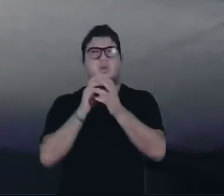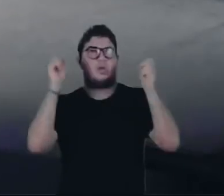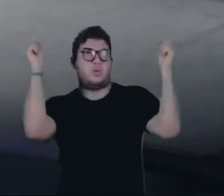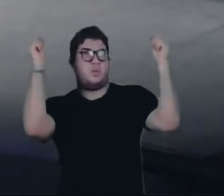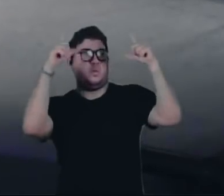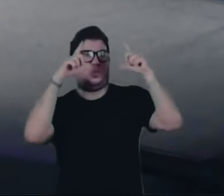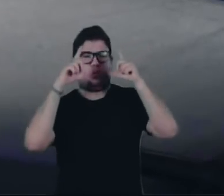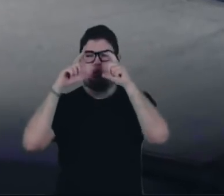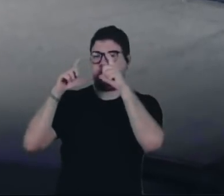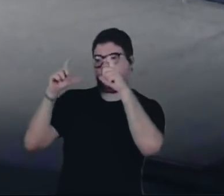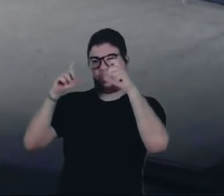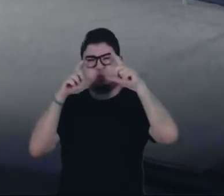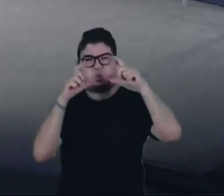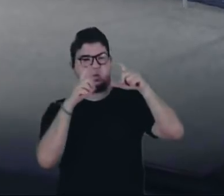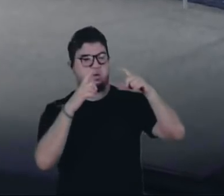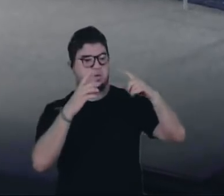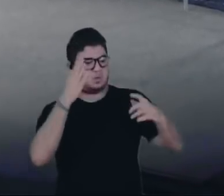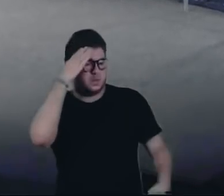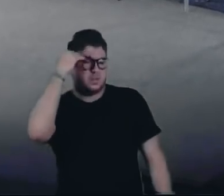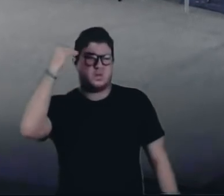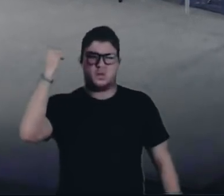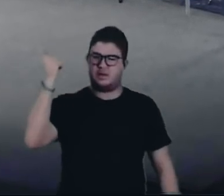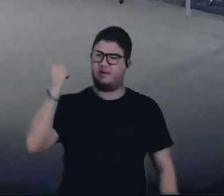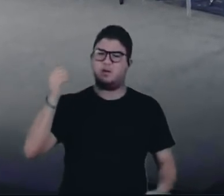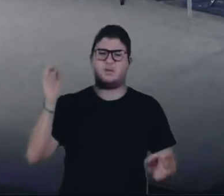sair na foto.